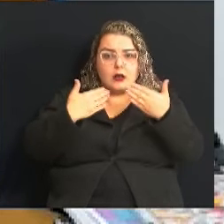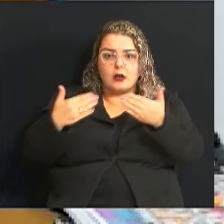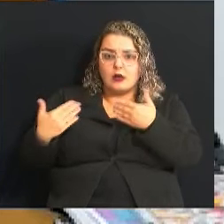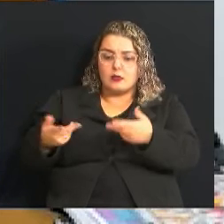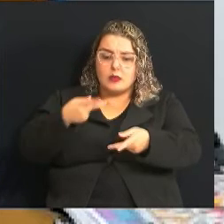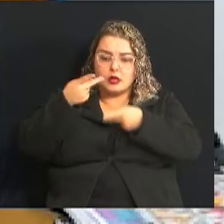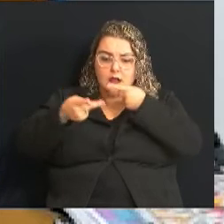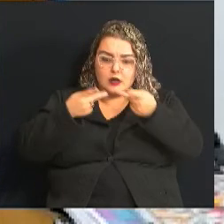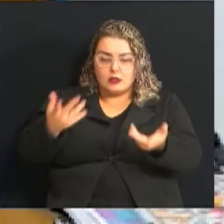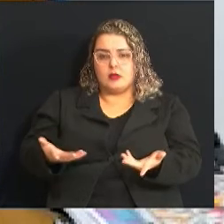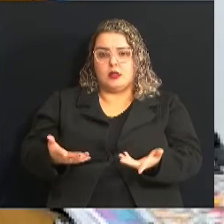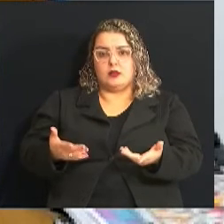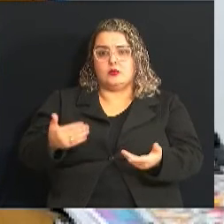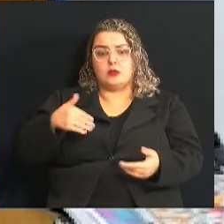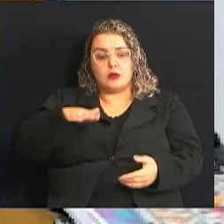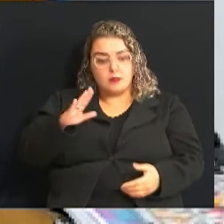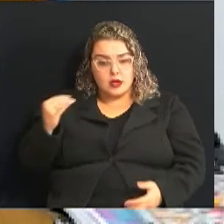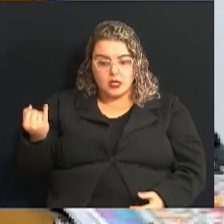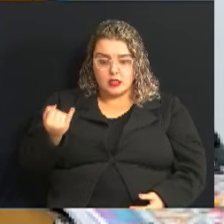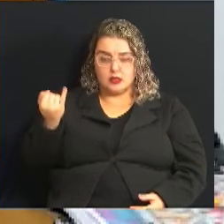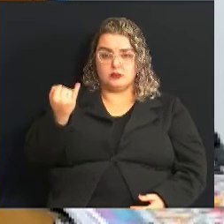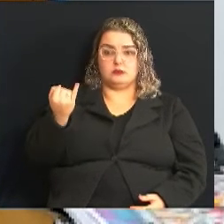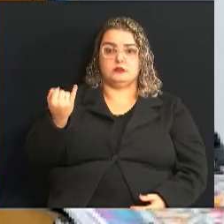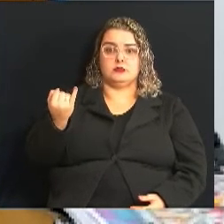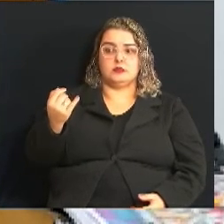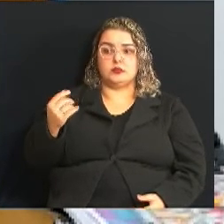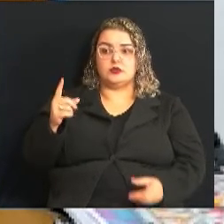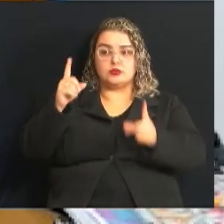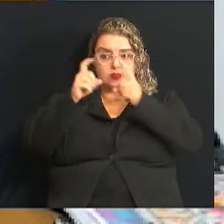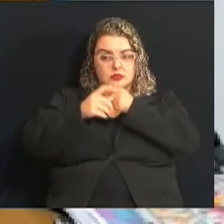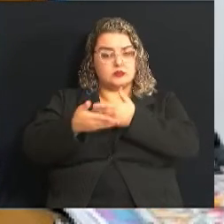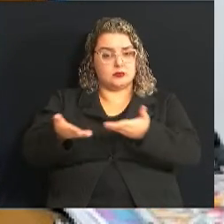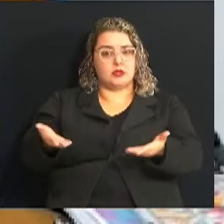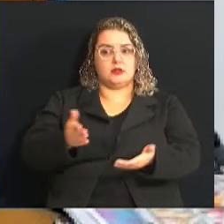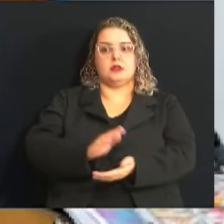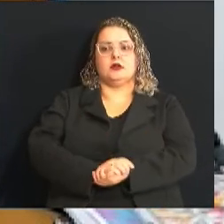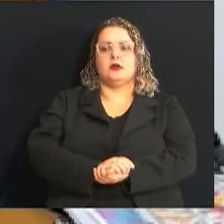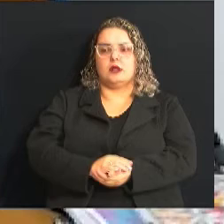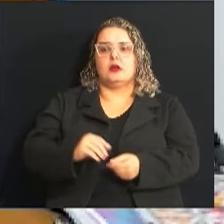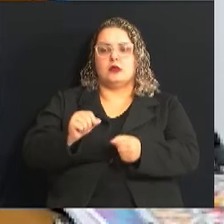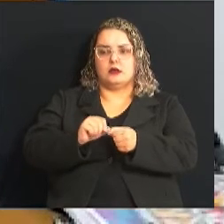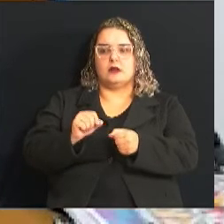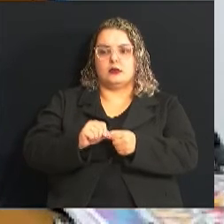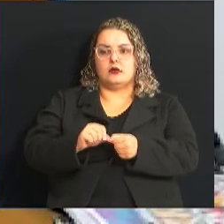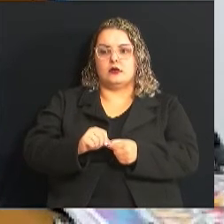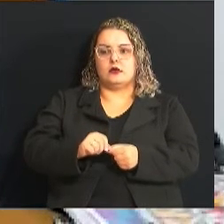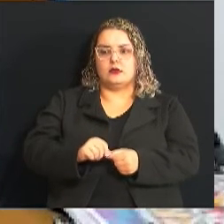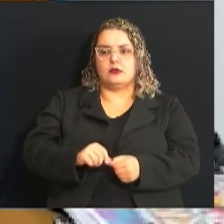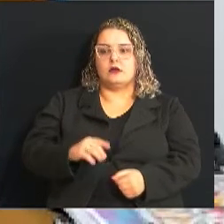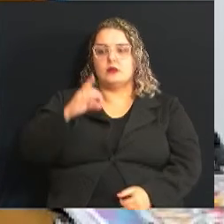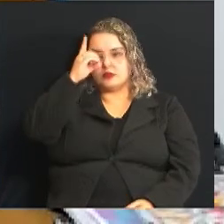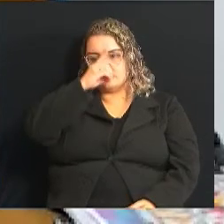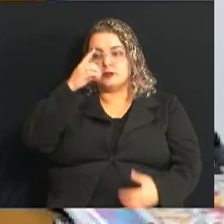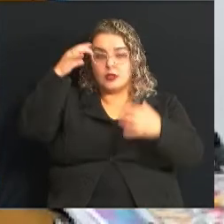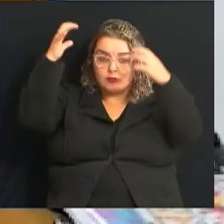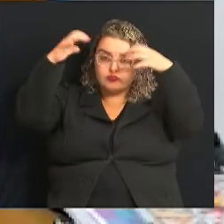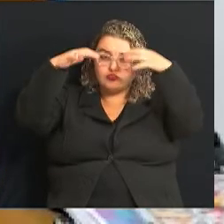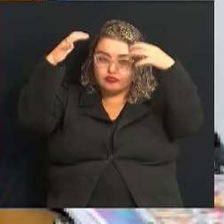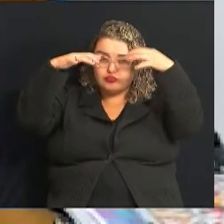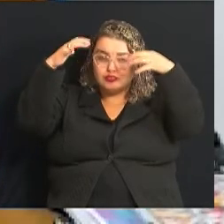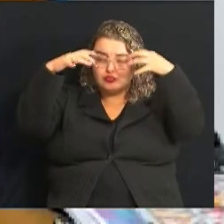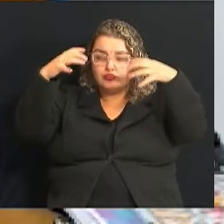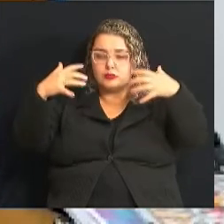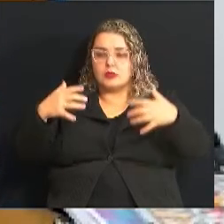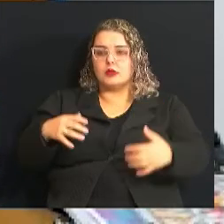falarem do que é mais sagrado e doloroso para elas? Aí eu lembro que foi um domingo chuvoso, isso foi no sábado,